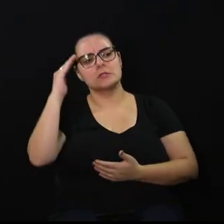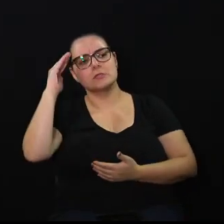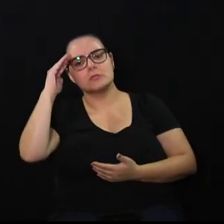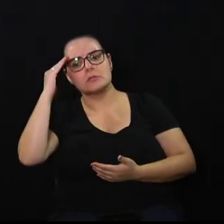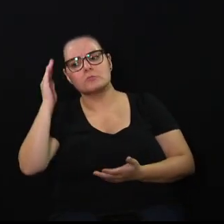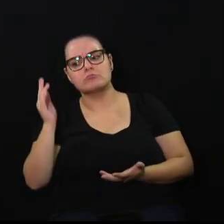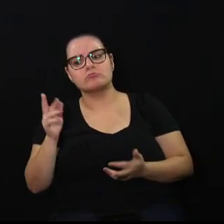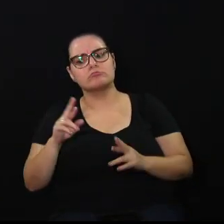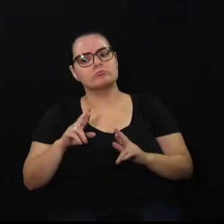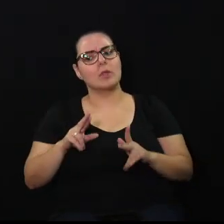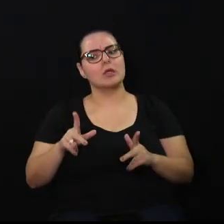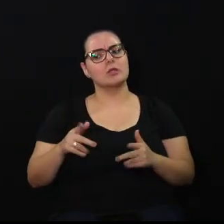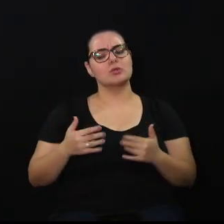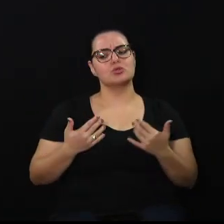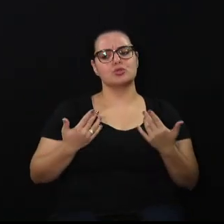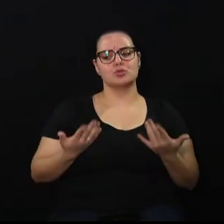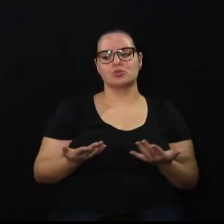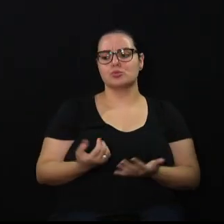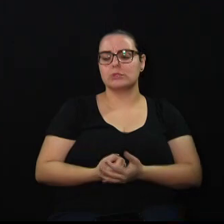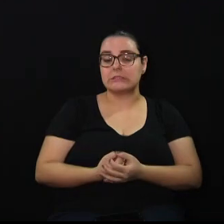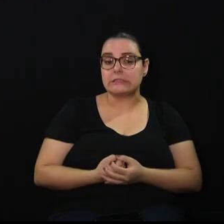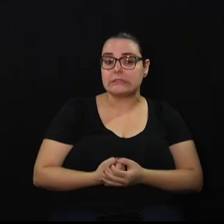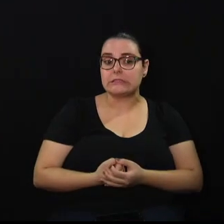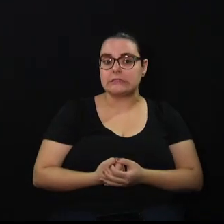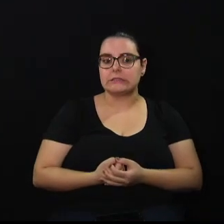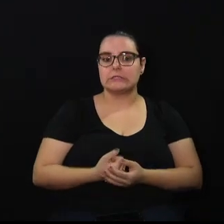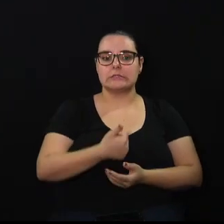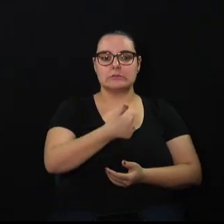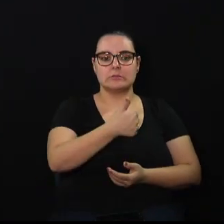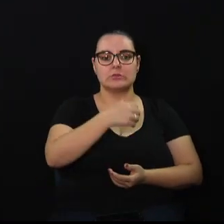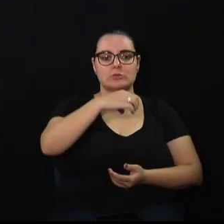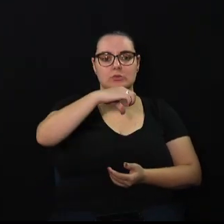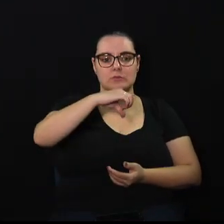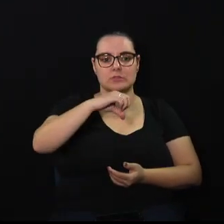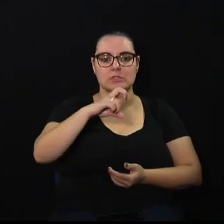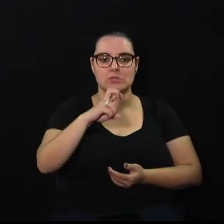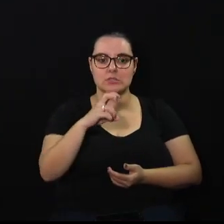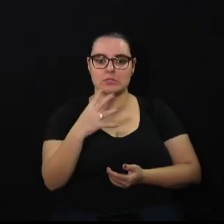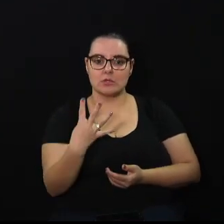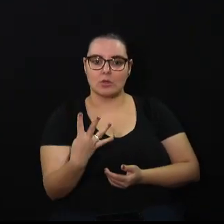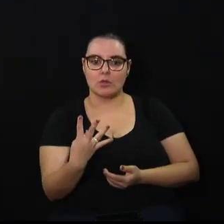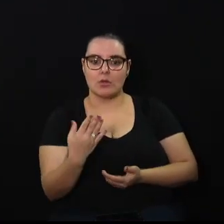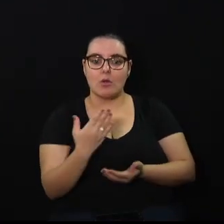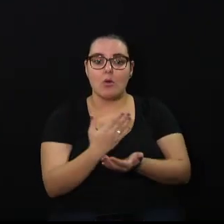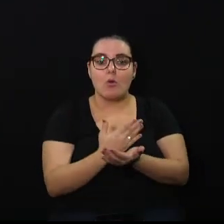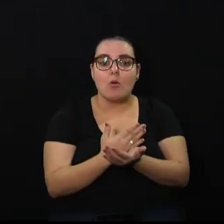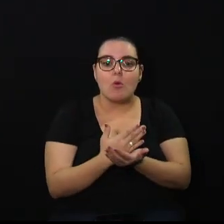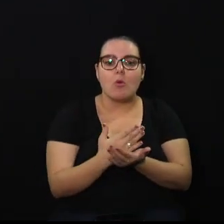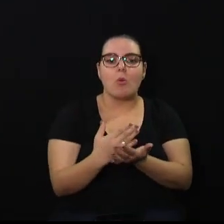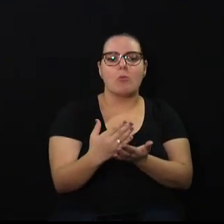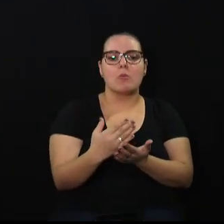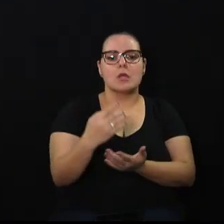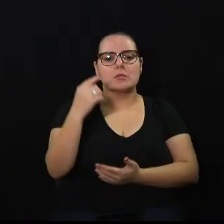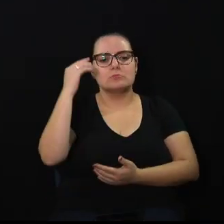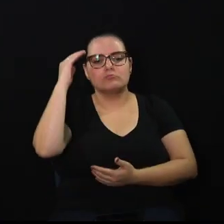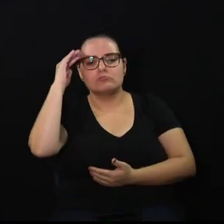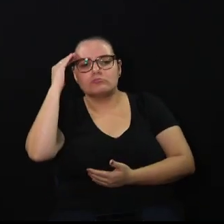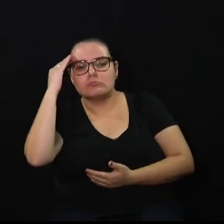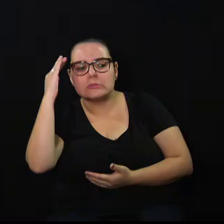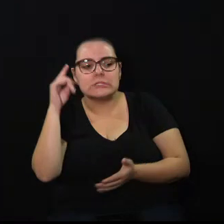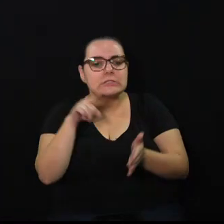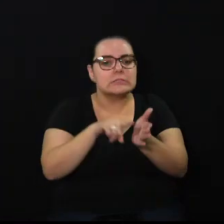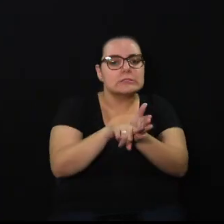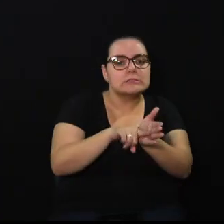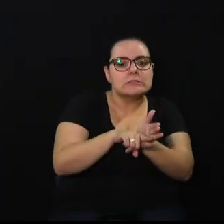diferente está em 54 ele começa a entender também pesquisar e se chama atenção de